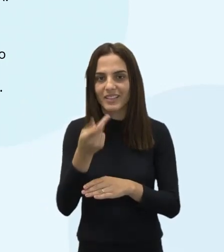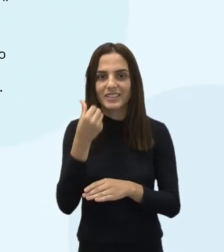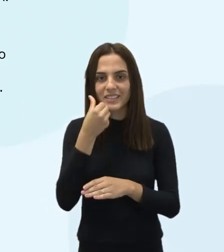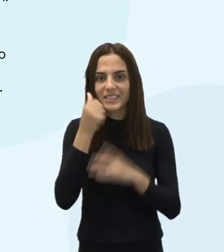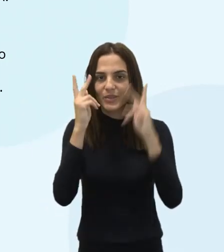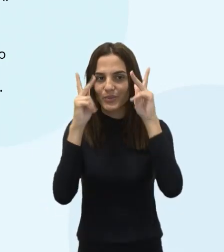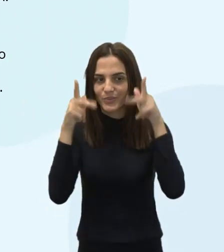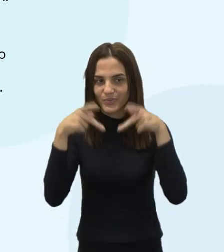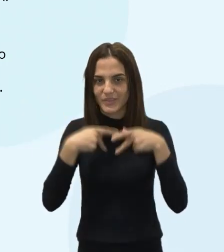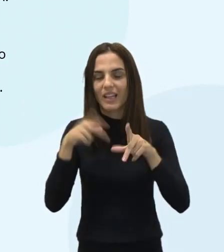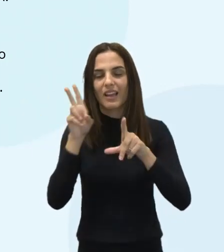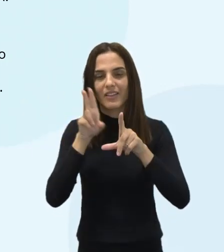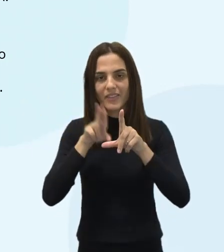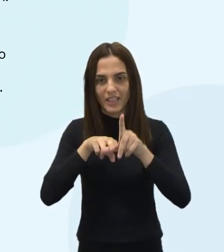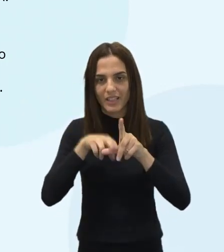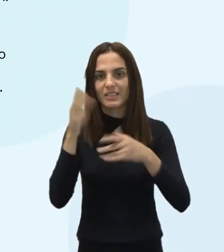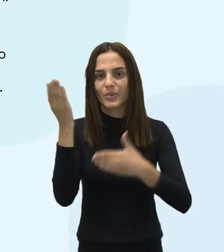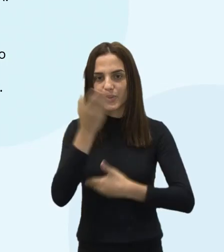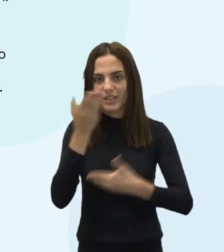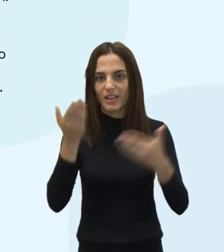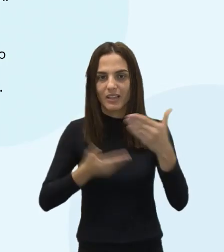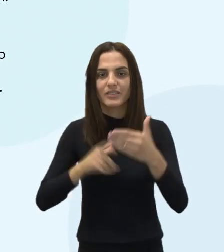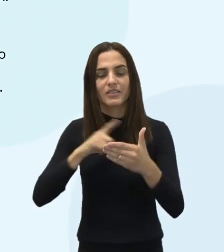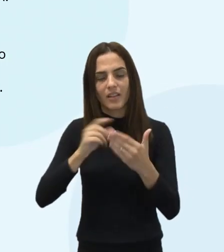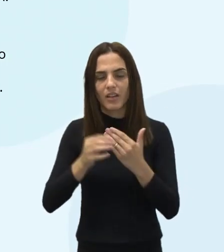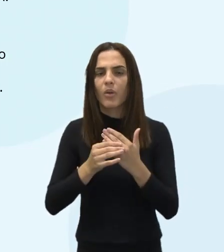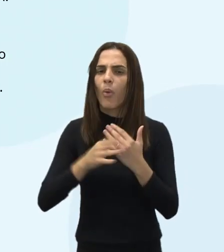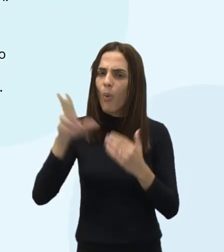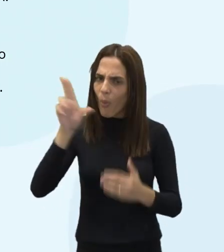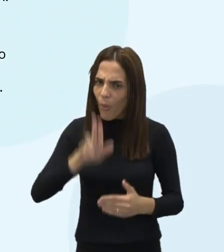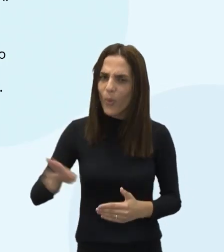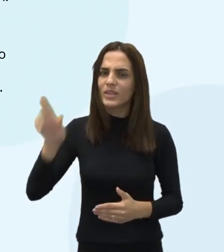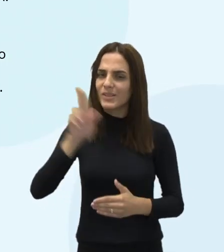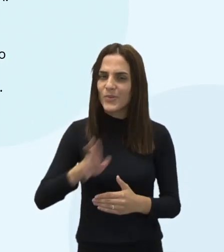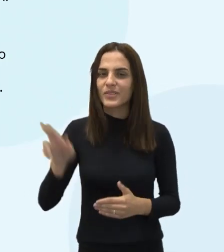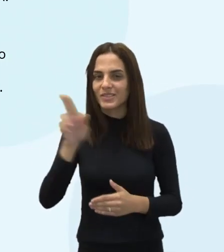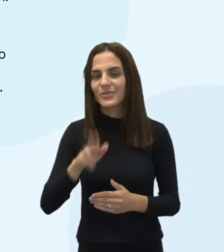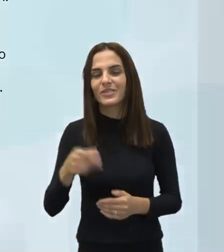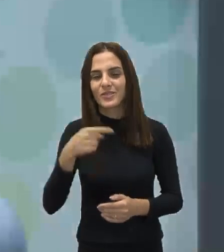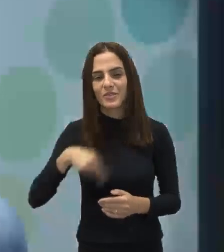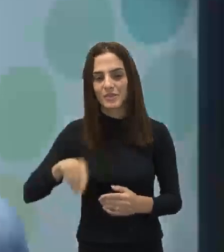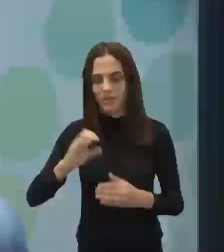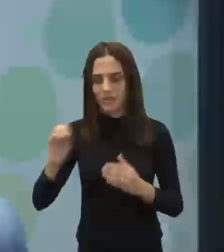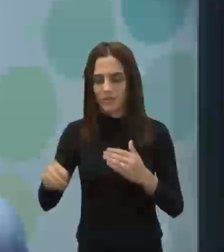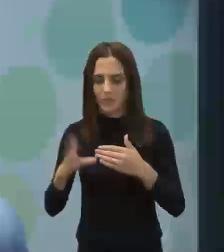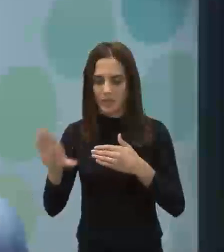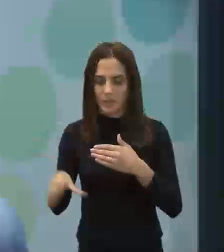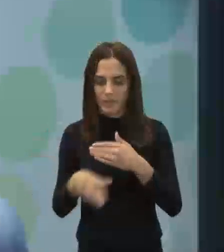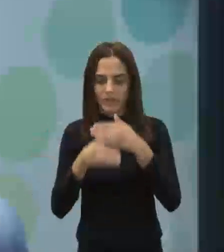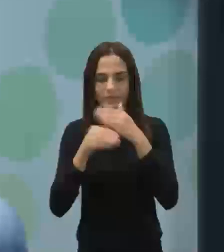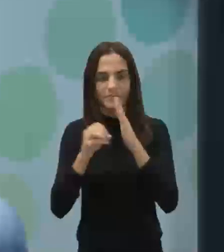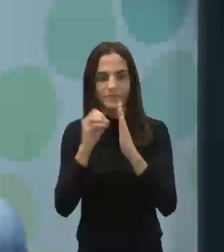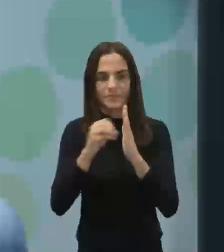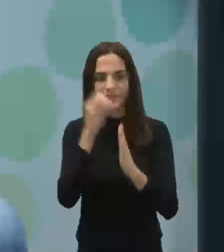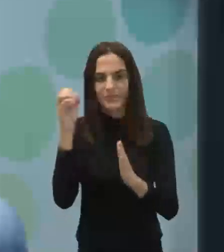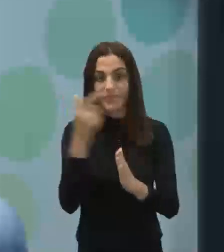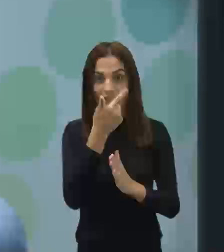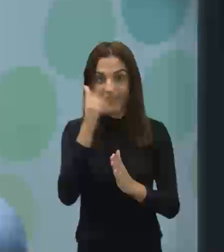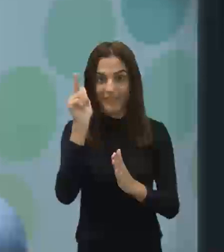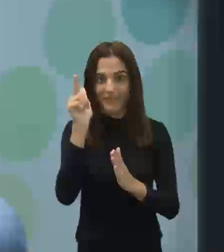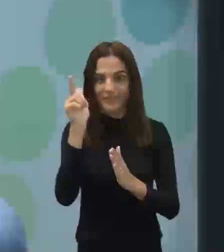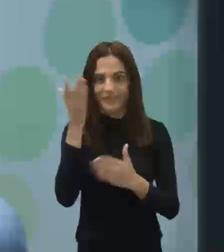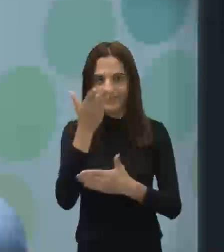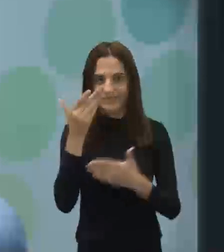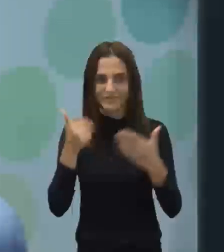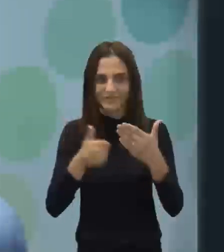está aí na referência também, está no slide. Então, usem e abusem do nosso repositório de centro de mídias. Próximo slide, por gentileza. Vamos ver se